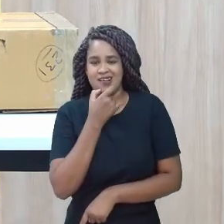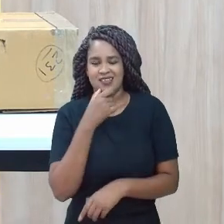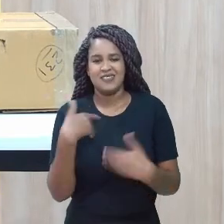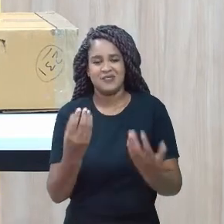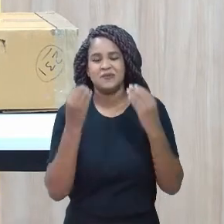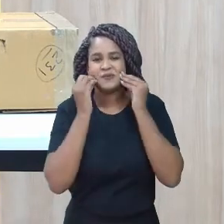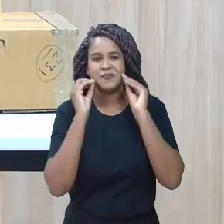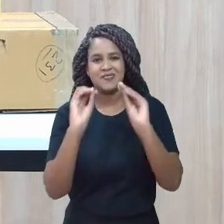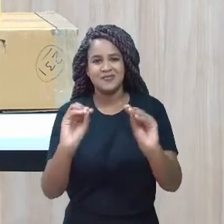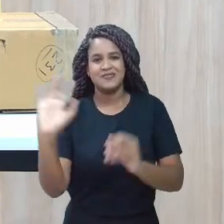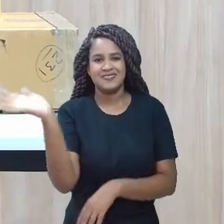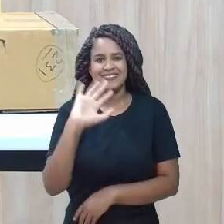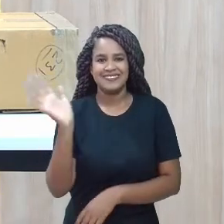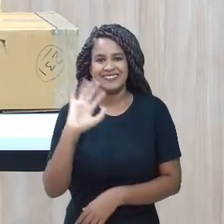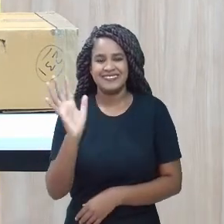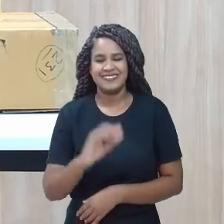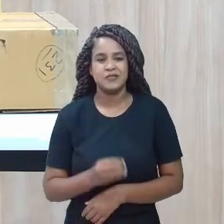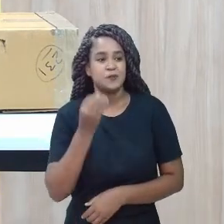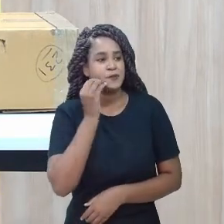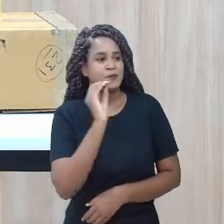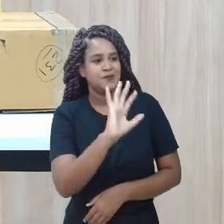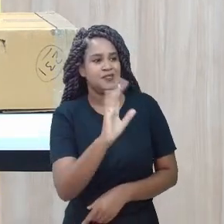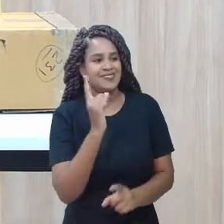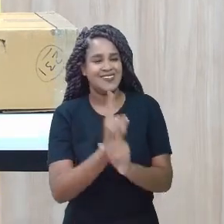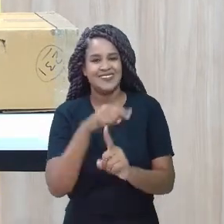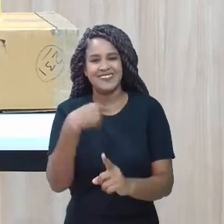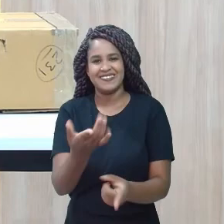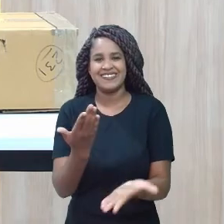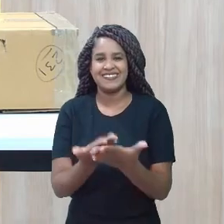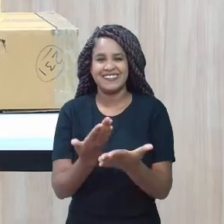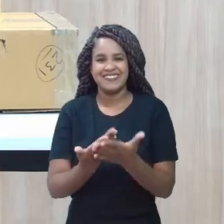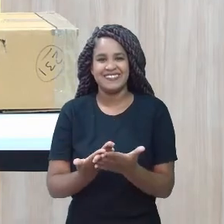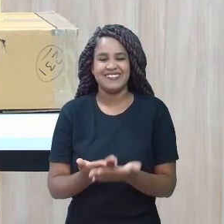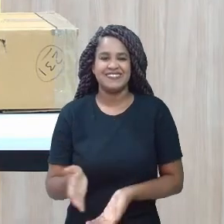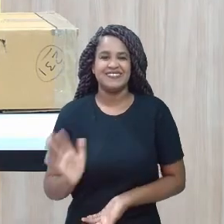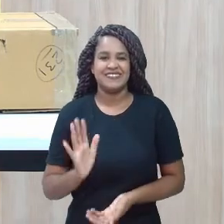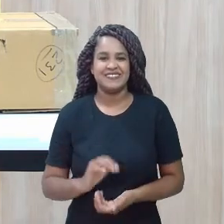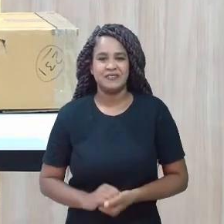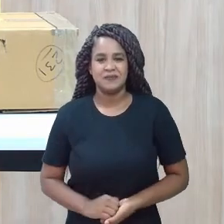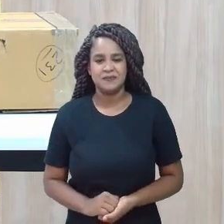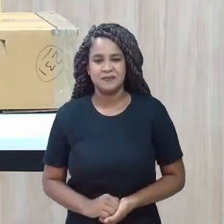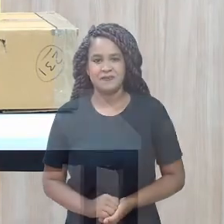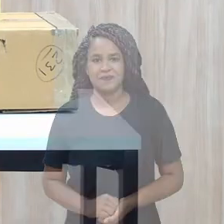Beijo para vocês, gente. Beijo, Vilma. Até a próxima aula.